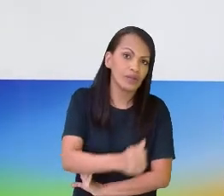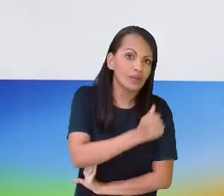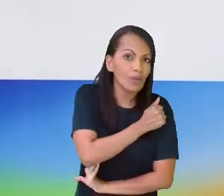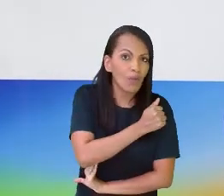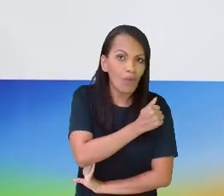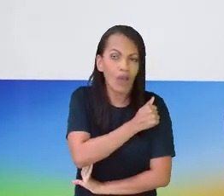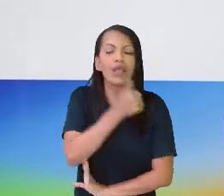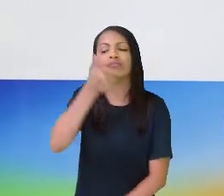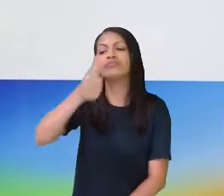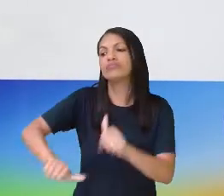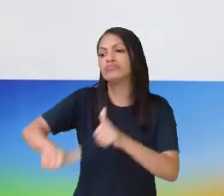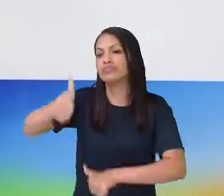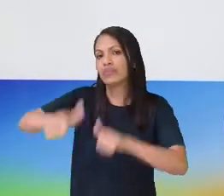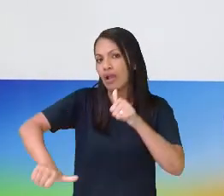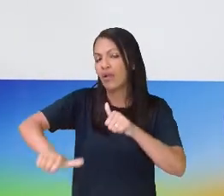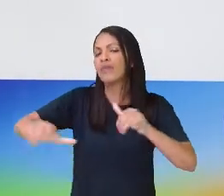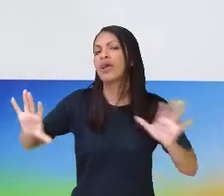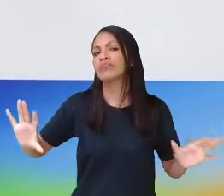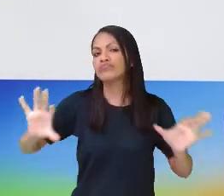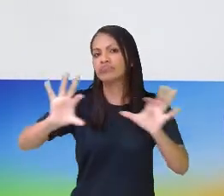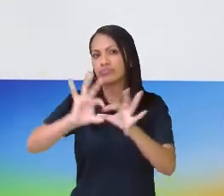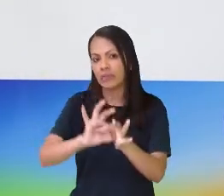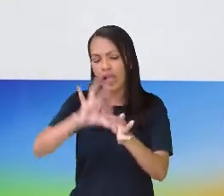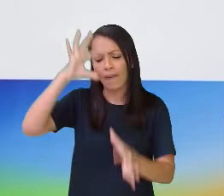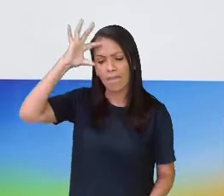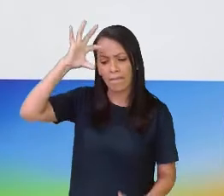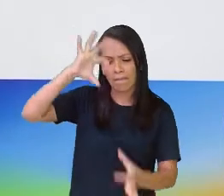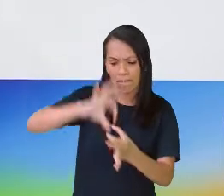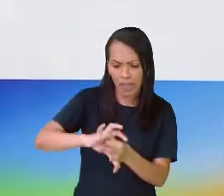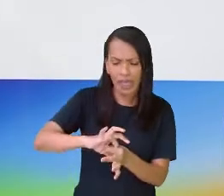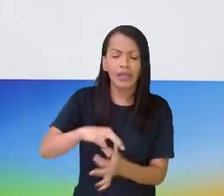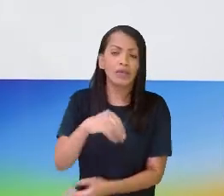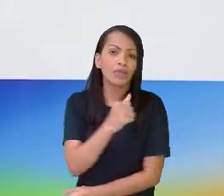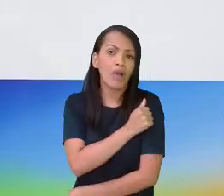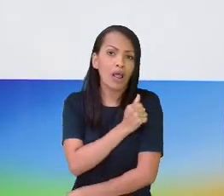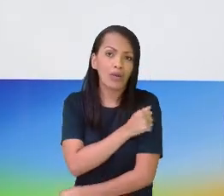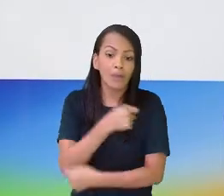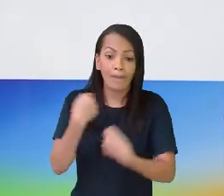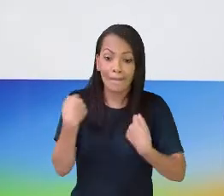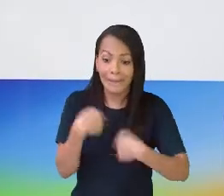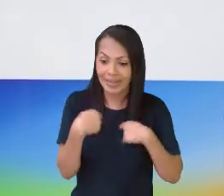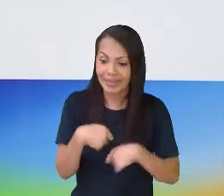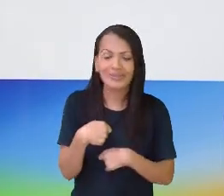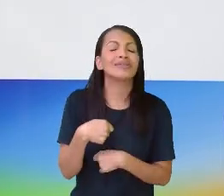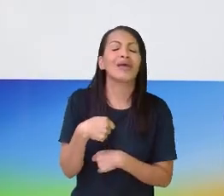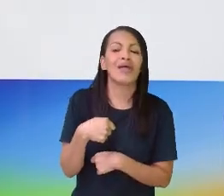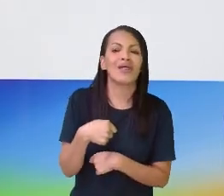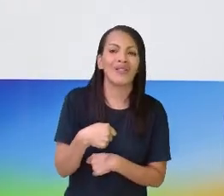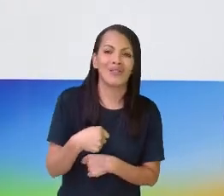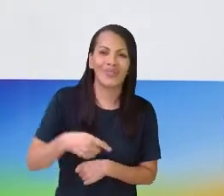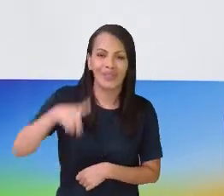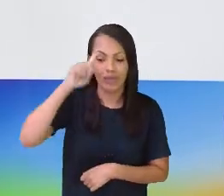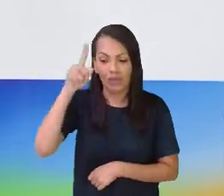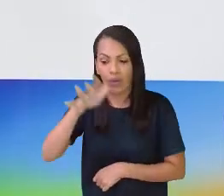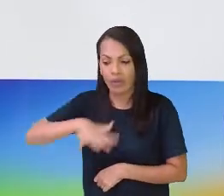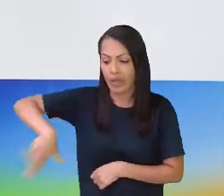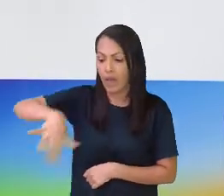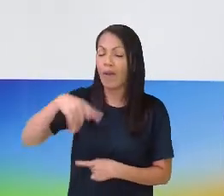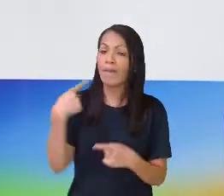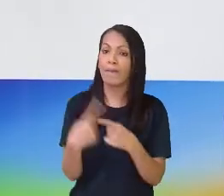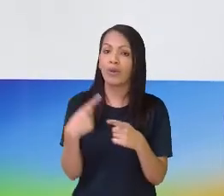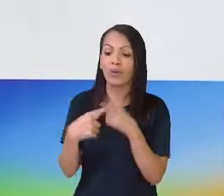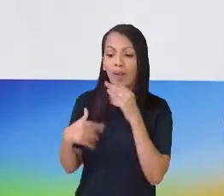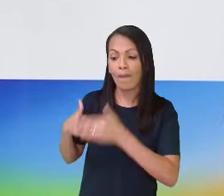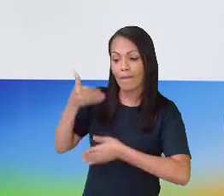avaliação, né? E que estejam coerentes com a necessidade que o estudante evidencia no seu dia a dia, porque o processo de avaliação ele se